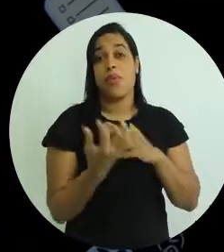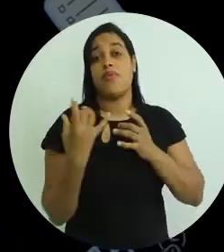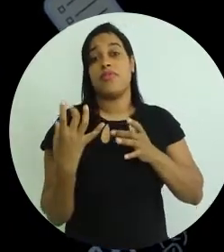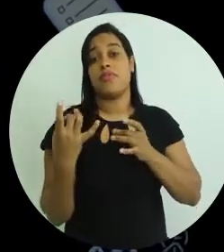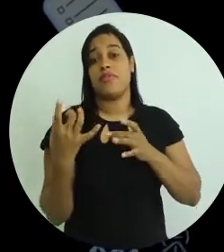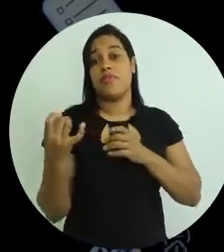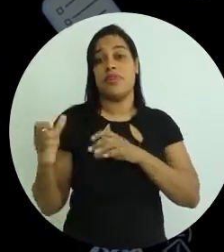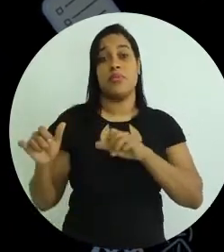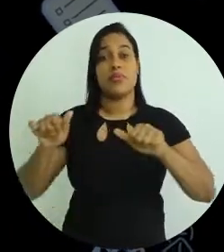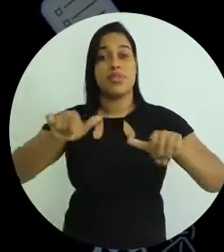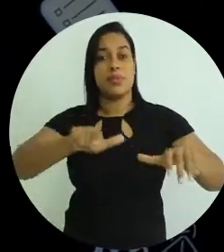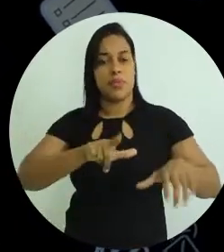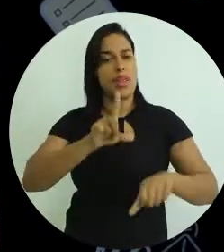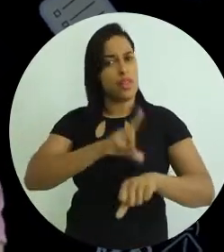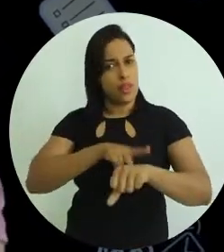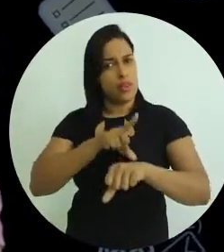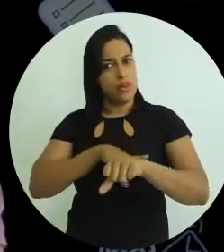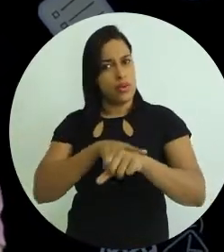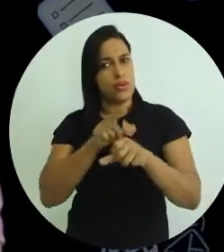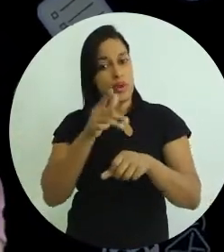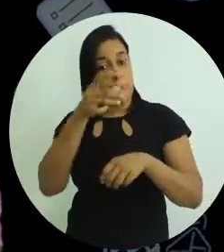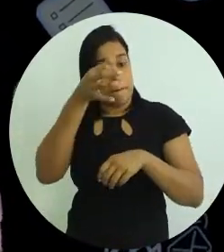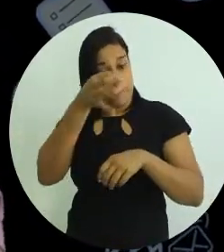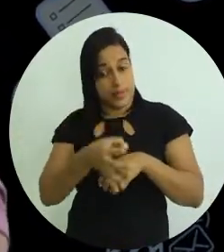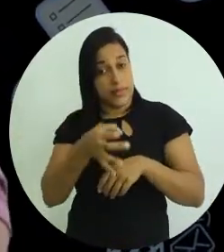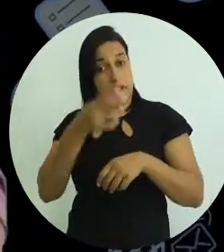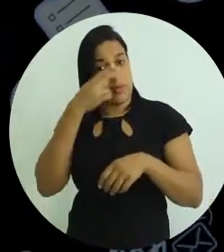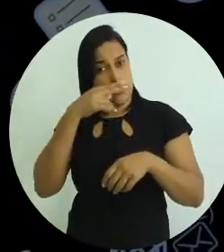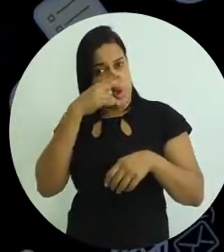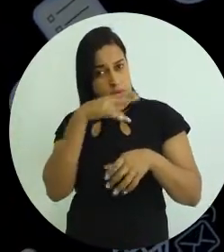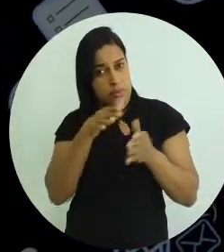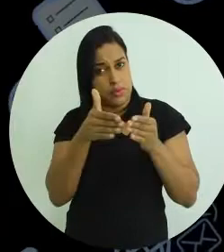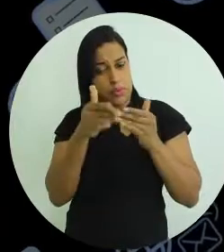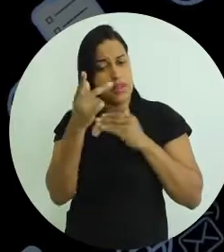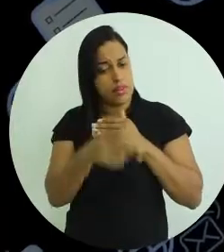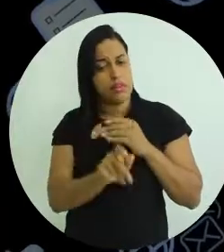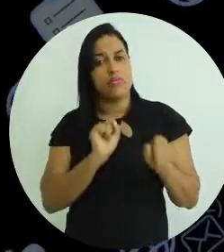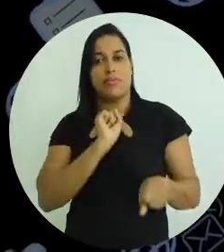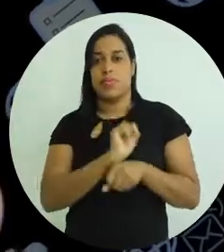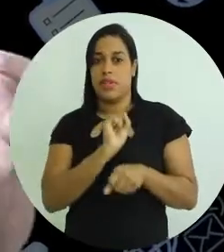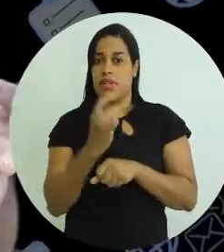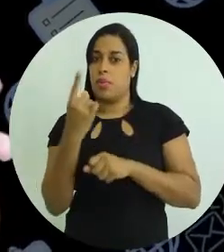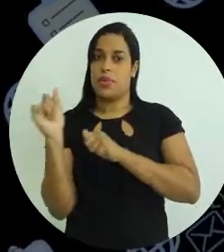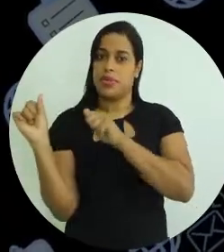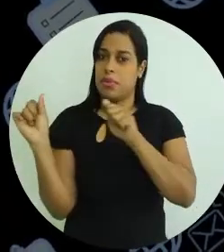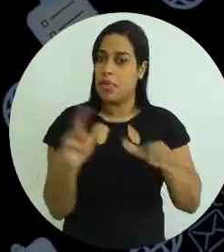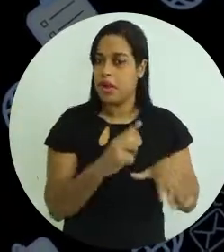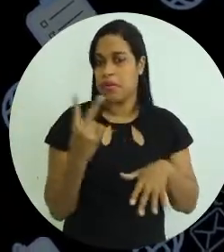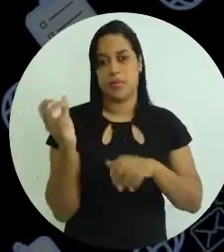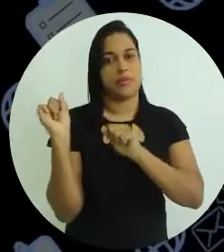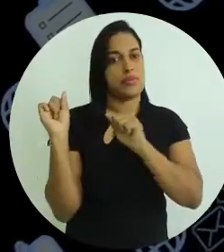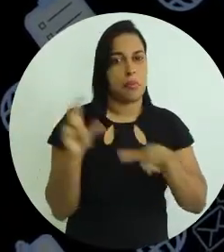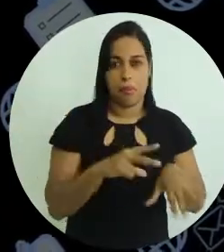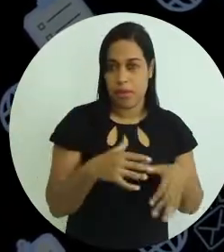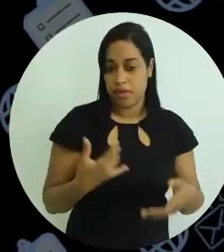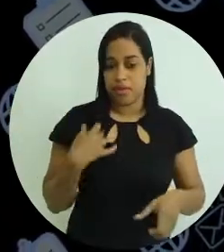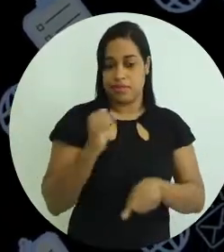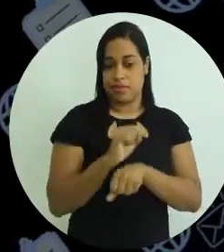semana? Será que está na hora mesmo de fazer um pedido? Será que não é melhor eu esperar um pouquinho mais, uma semana, e fazer um pedido para